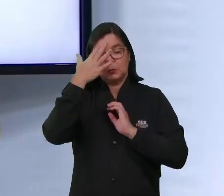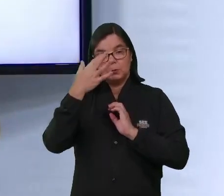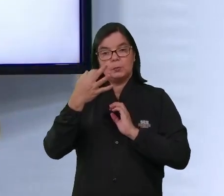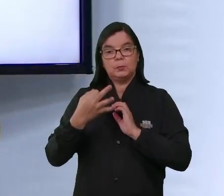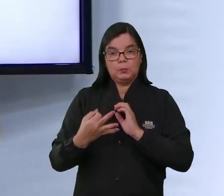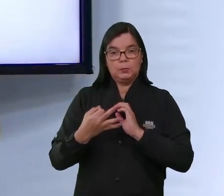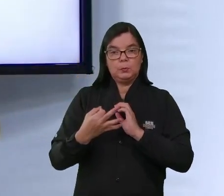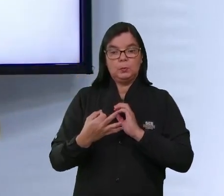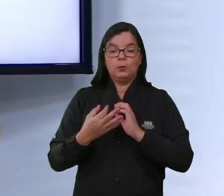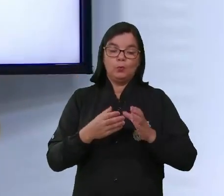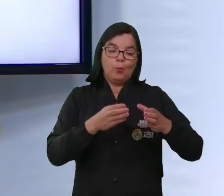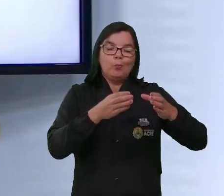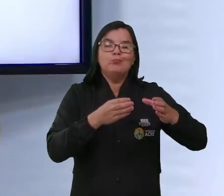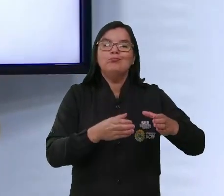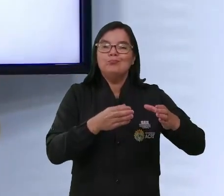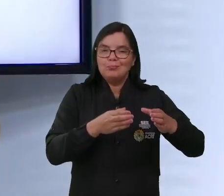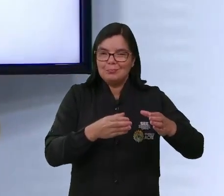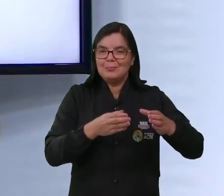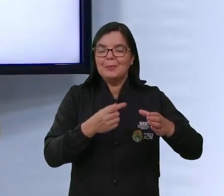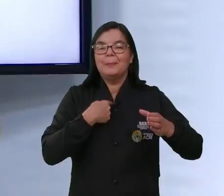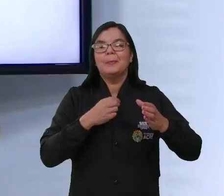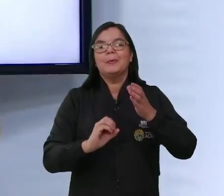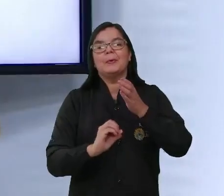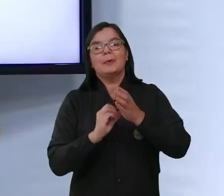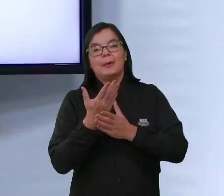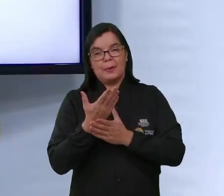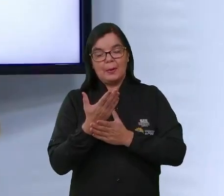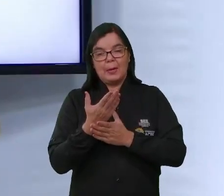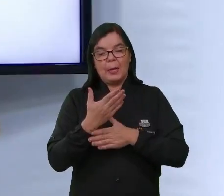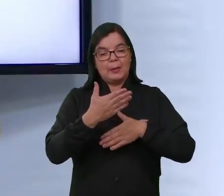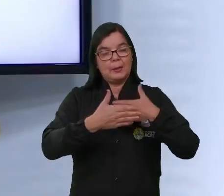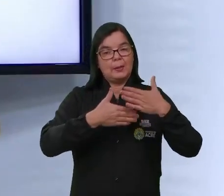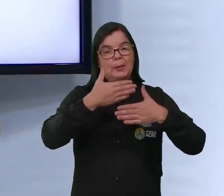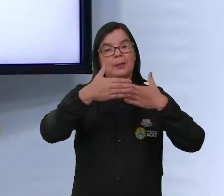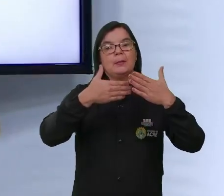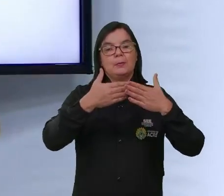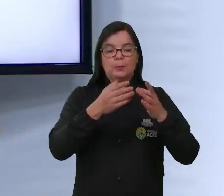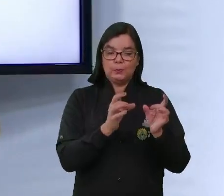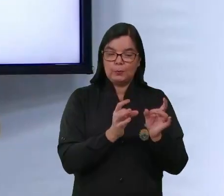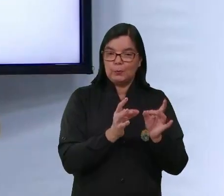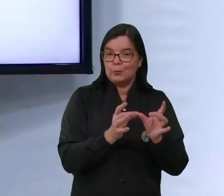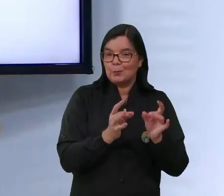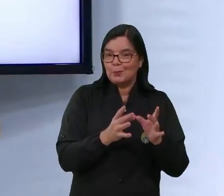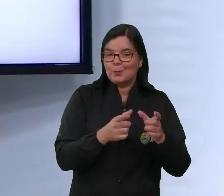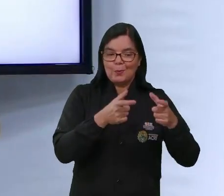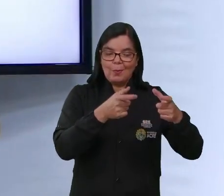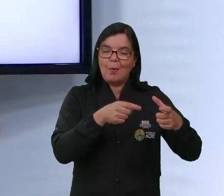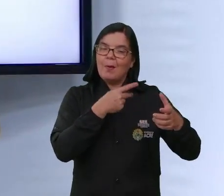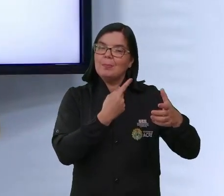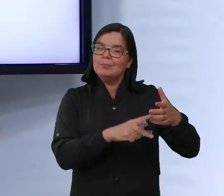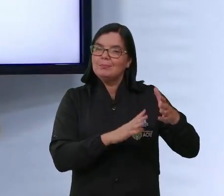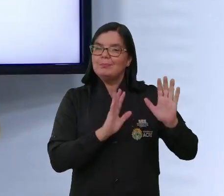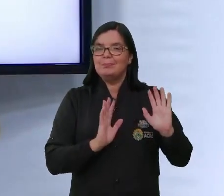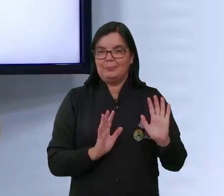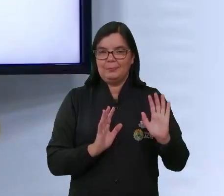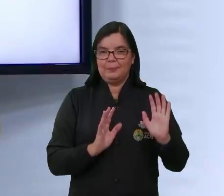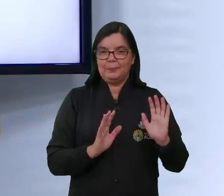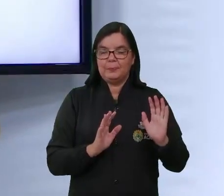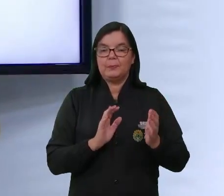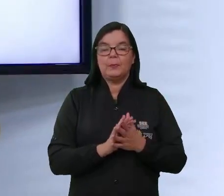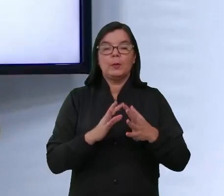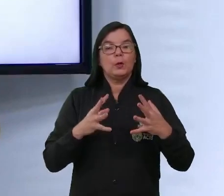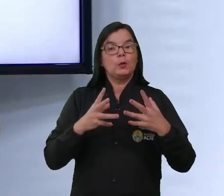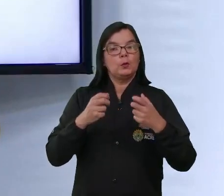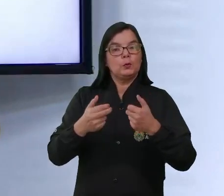justamente ali no seu bairro, porque ocorreu um desenvolvimento do comércio ali naquela localidade. Então,